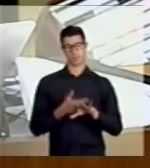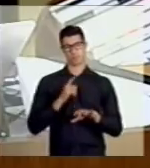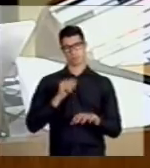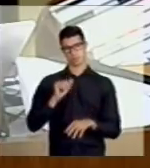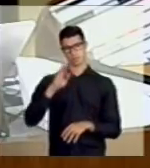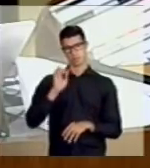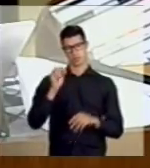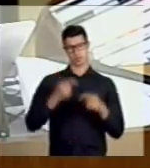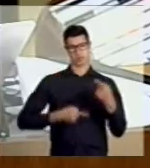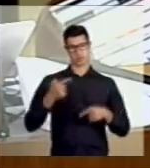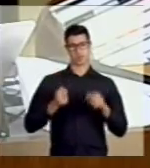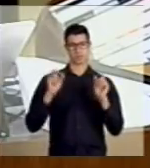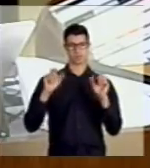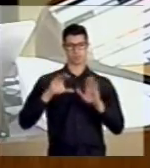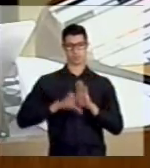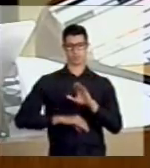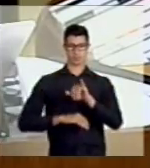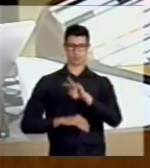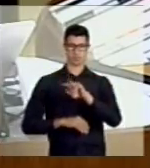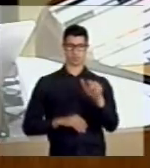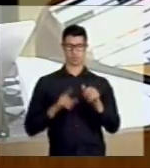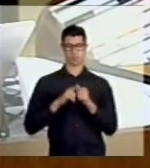de disposição, Código Civil, artigo